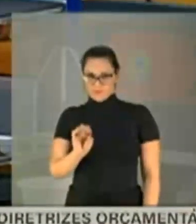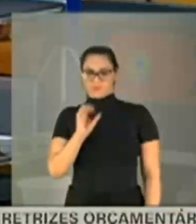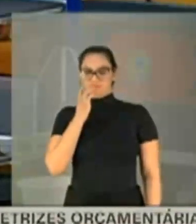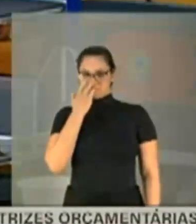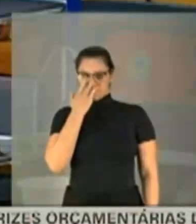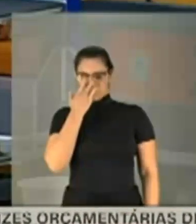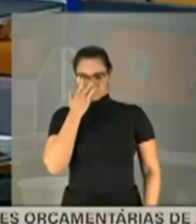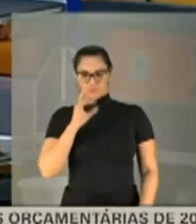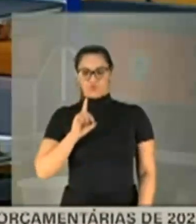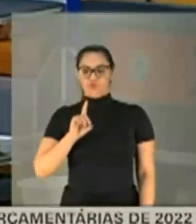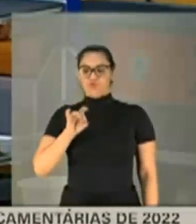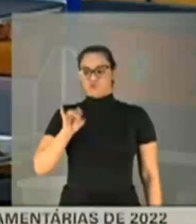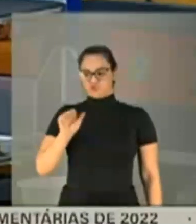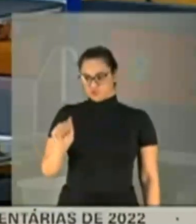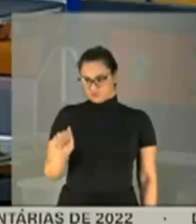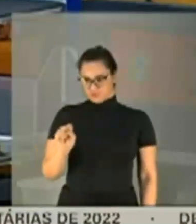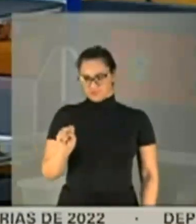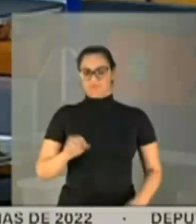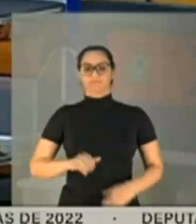Dias,